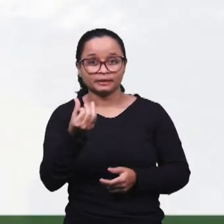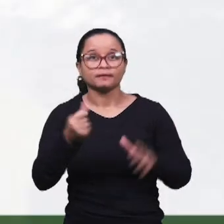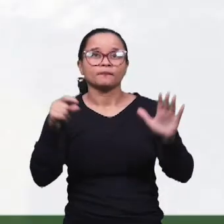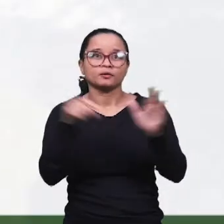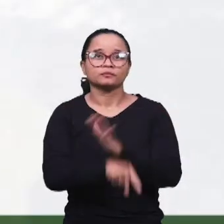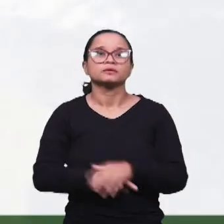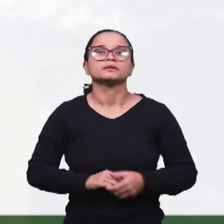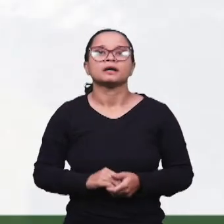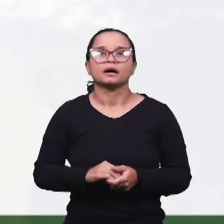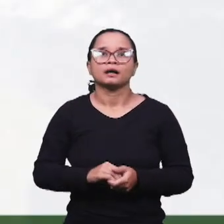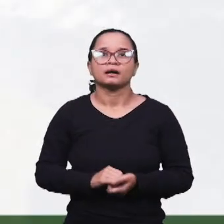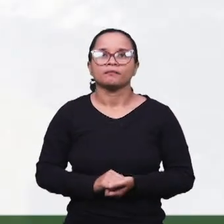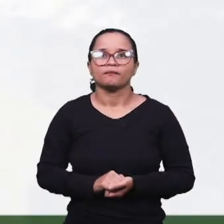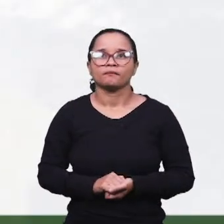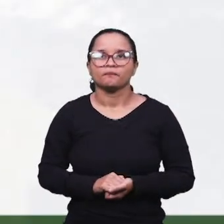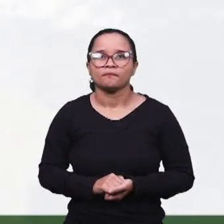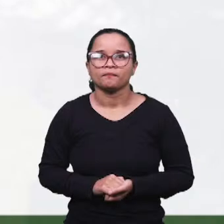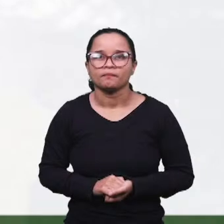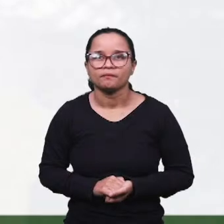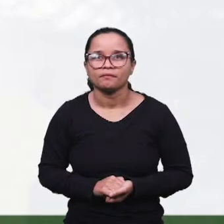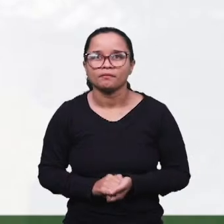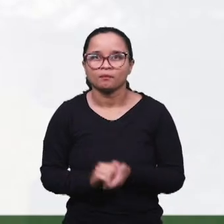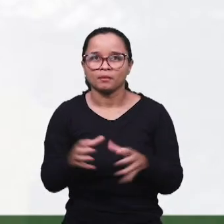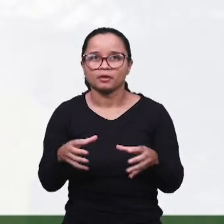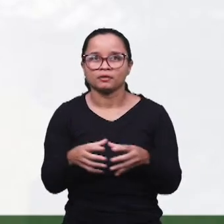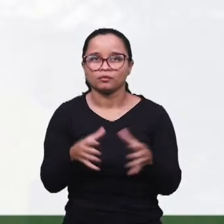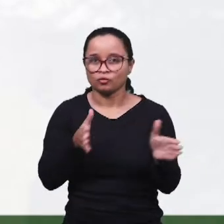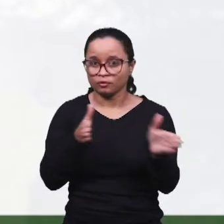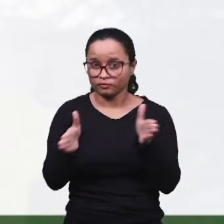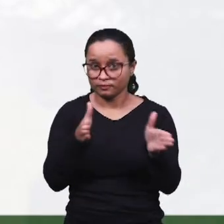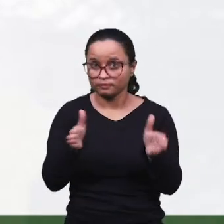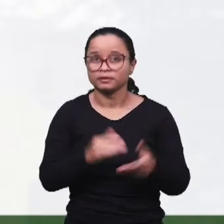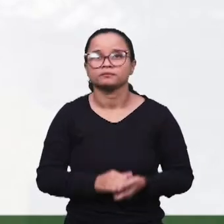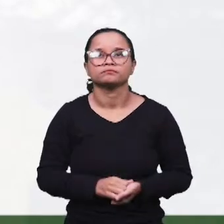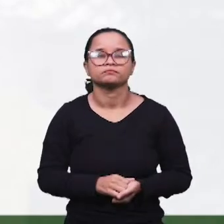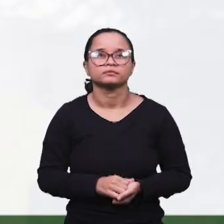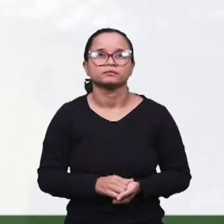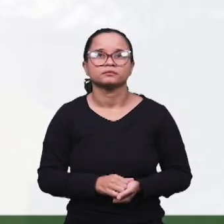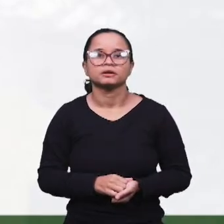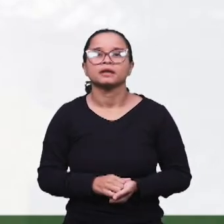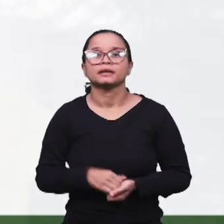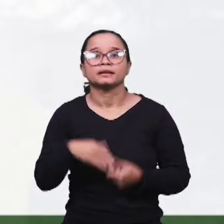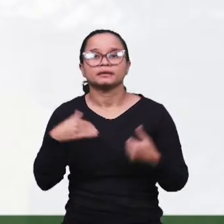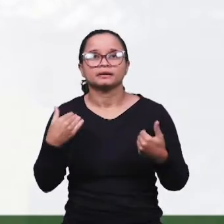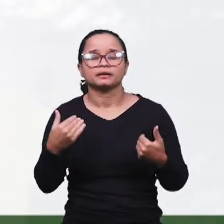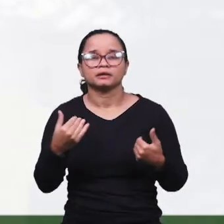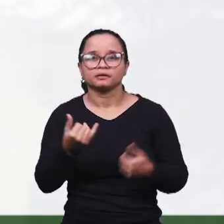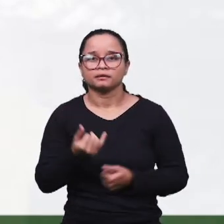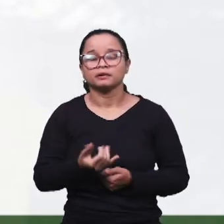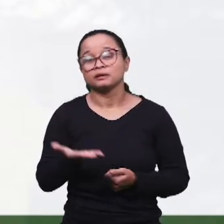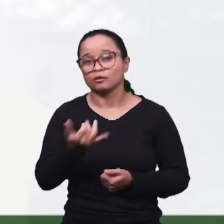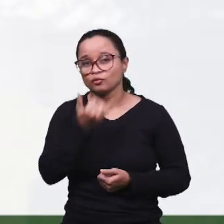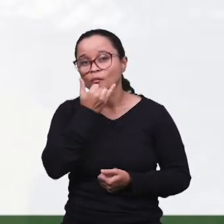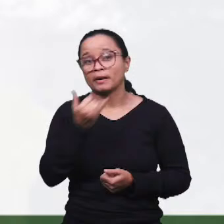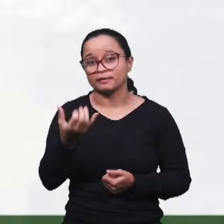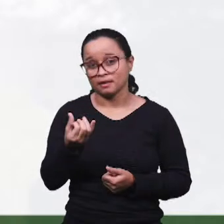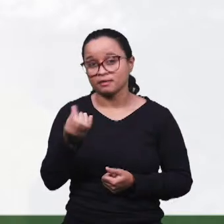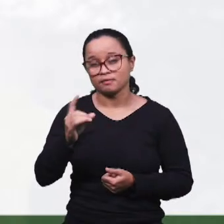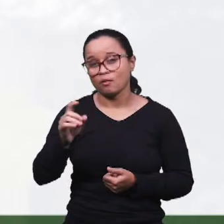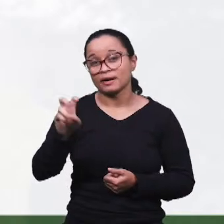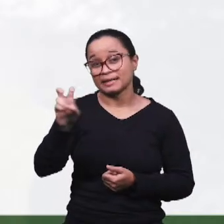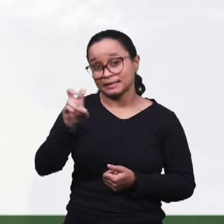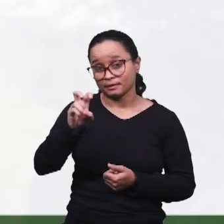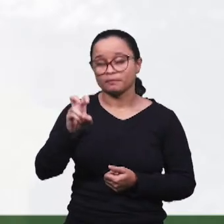é dirigida para o grupo de acessibilidade. E essa pergunta, aliás, a quinta, né? Quinta